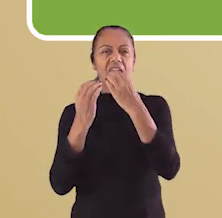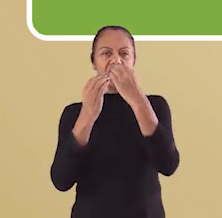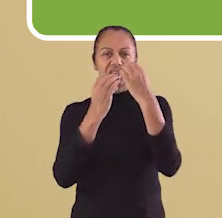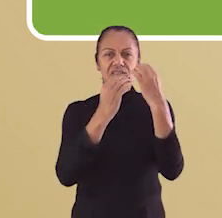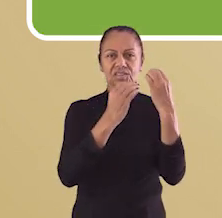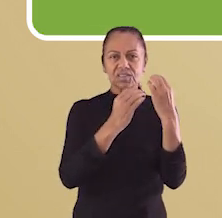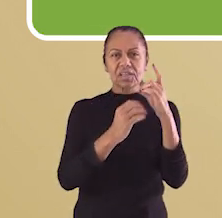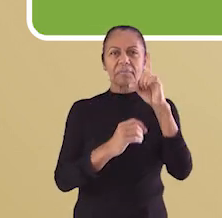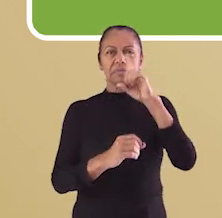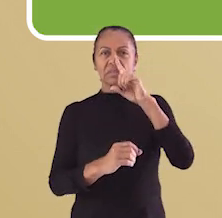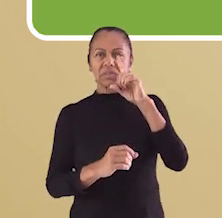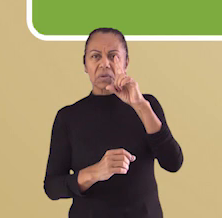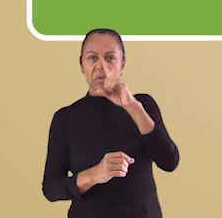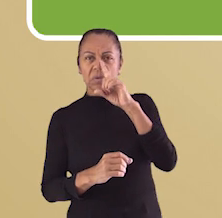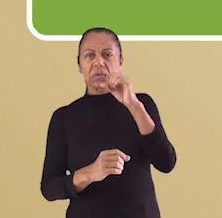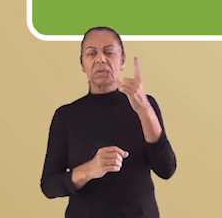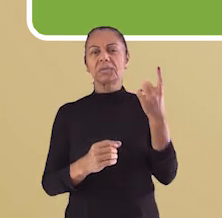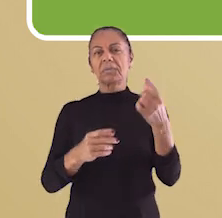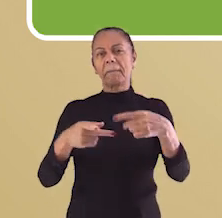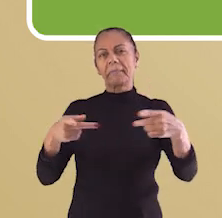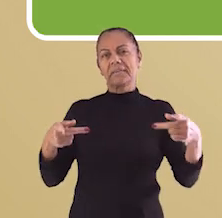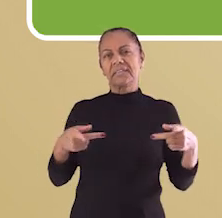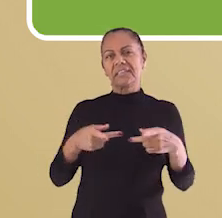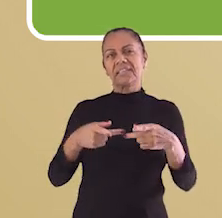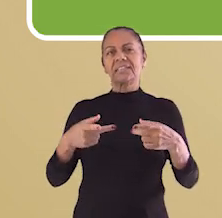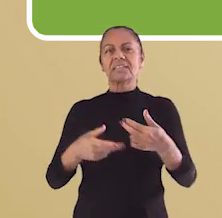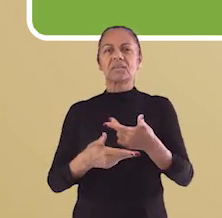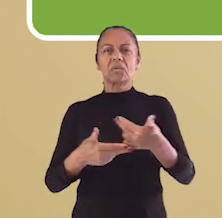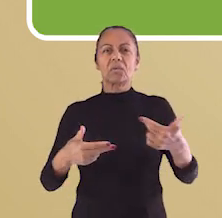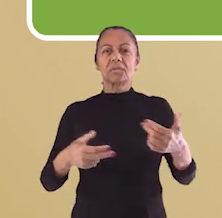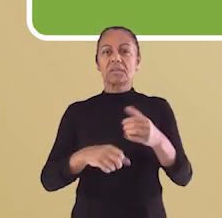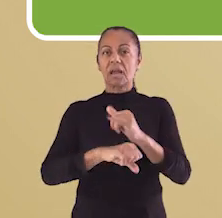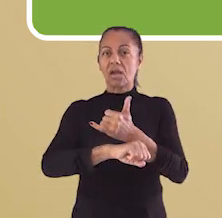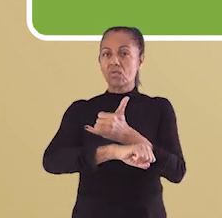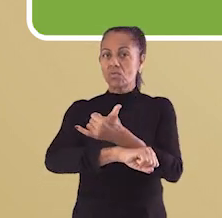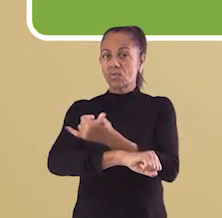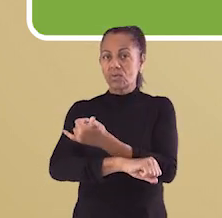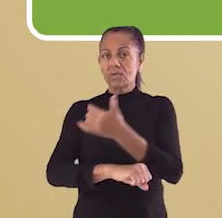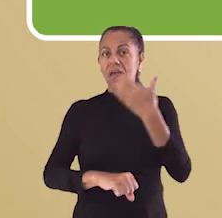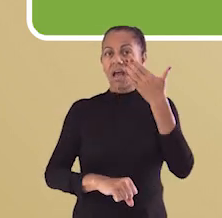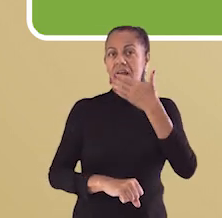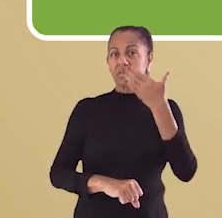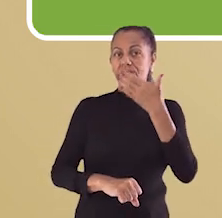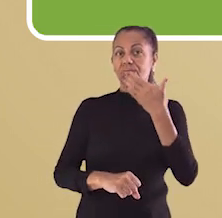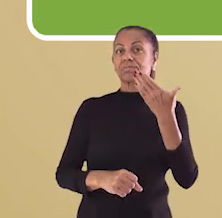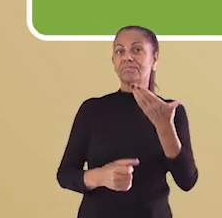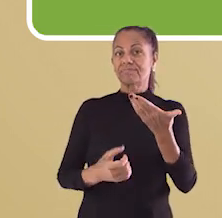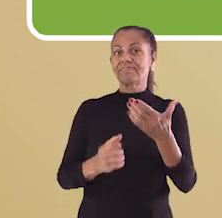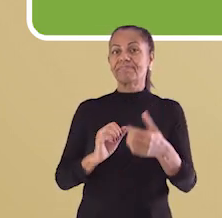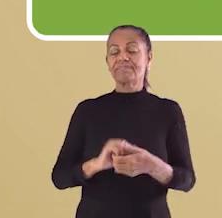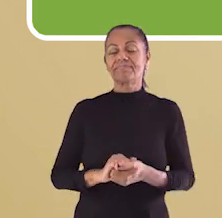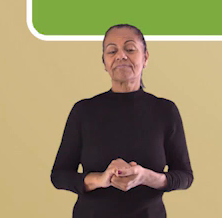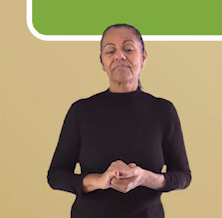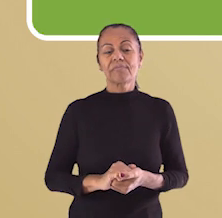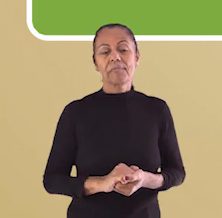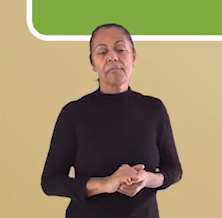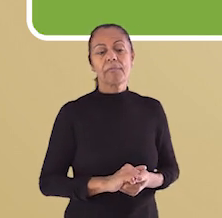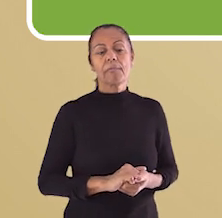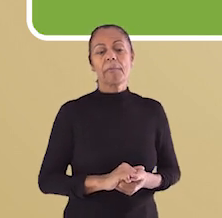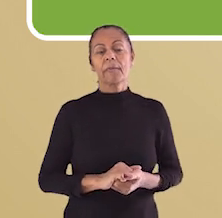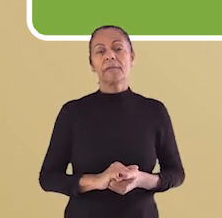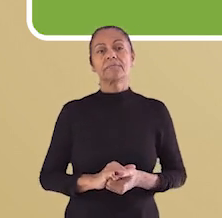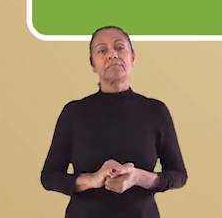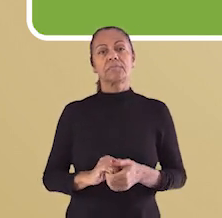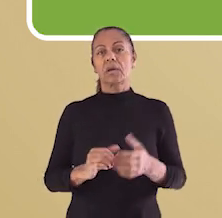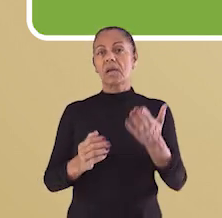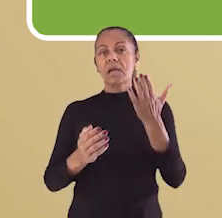salgados, pizza, guloseimas, enfim. Alimentos pouco nutritivos e ricos em gordura e açúcar. Então ela também vai ganhar